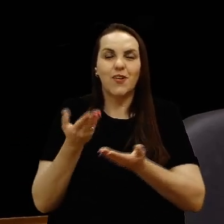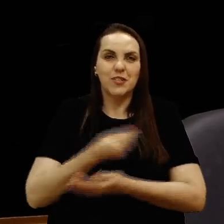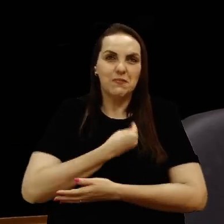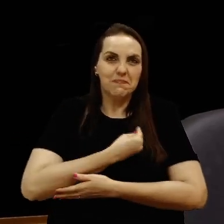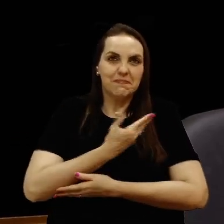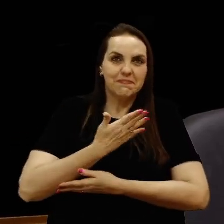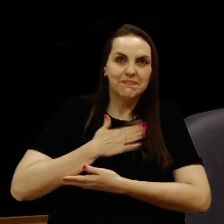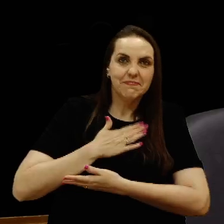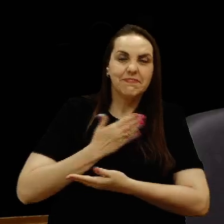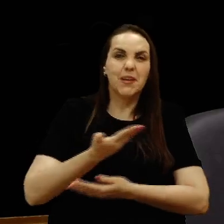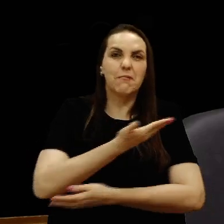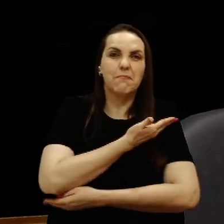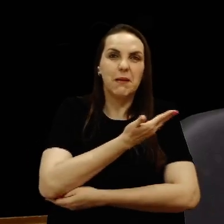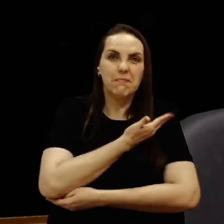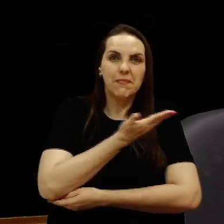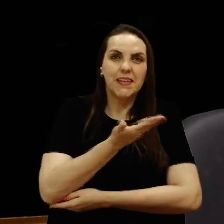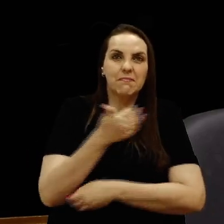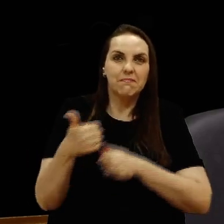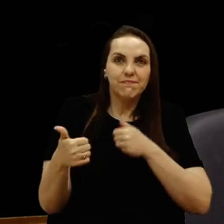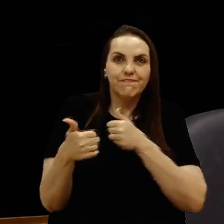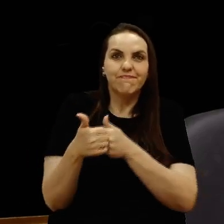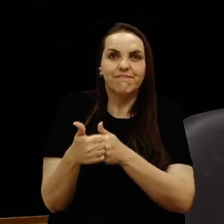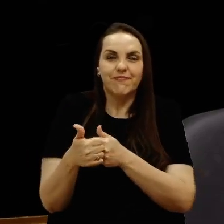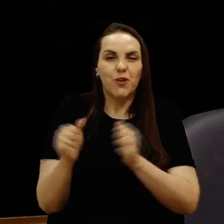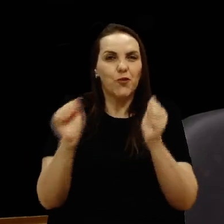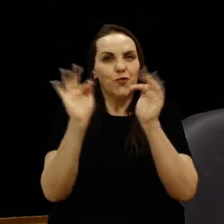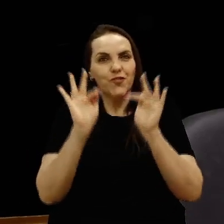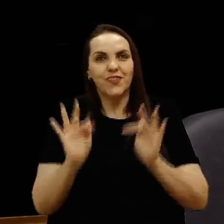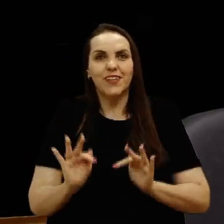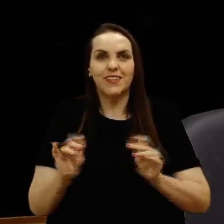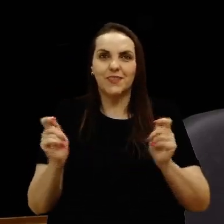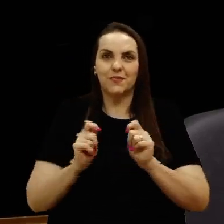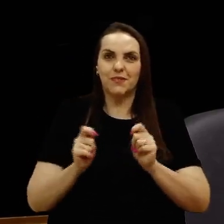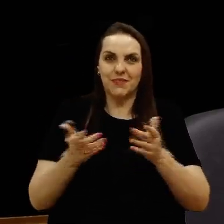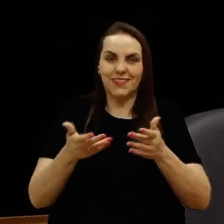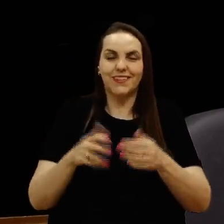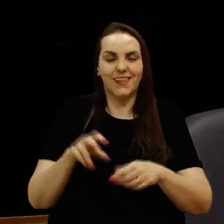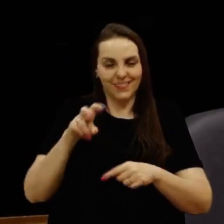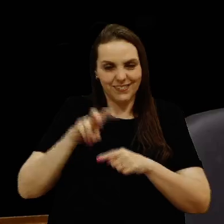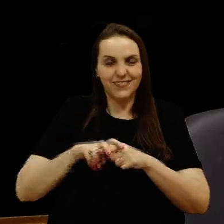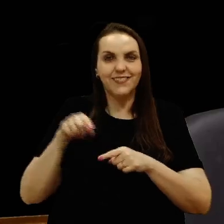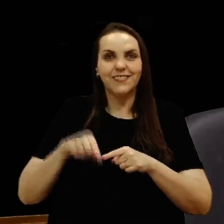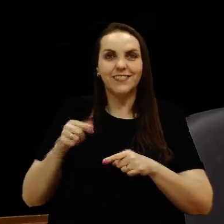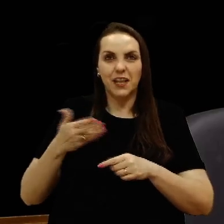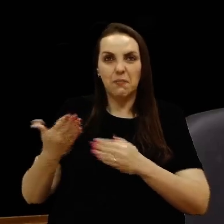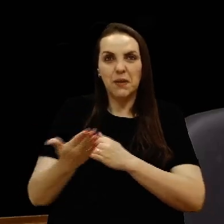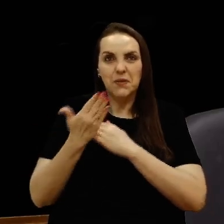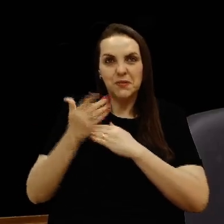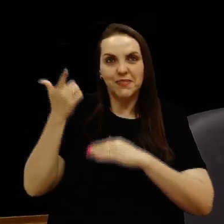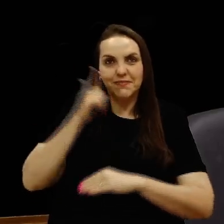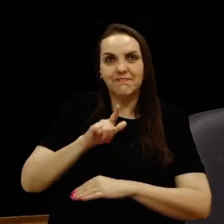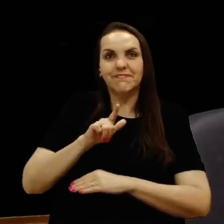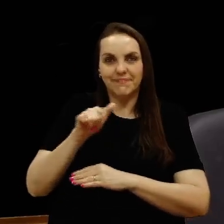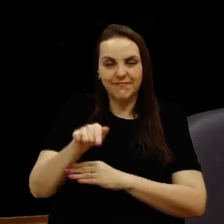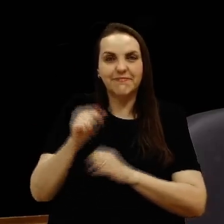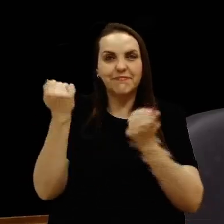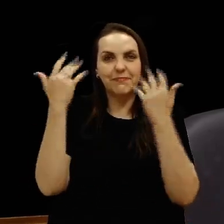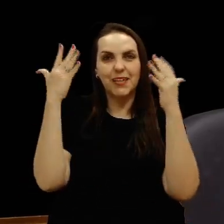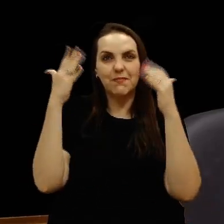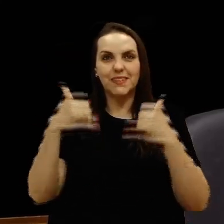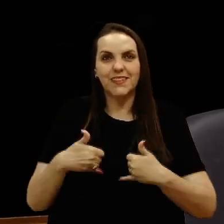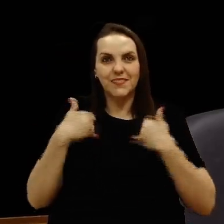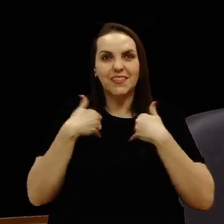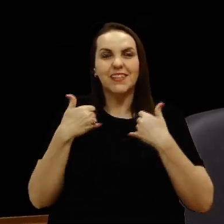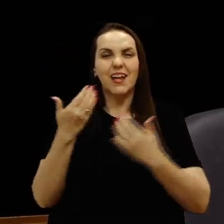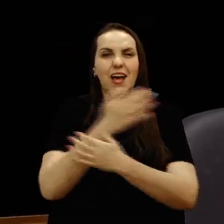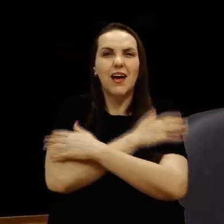amiga muito próxima, e eu fico muito feliz em poder, dessa cadeira que ela me ajudou a conquistar, parabenizar ela pelo seu aniversário. Um abraço para ti, Cláudia,